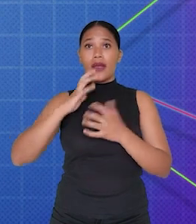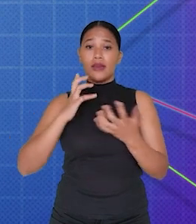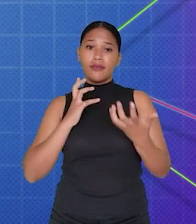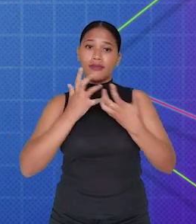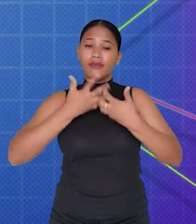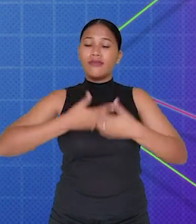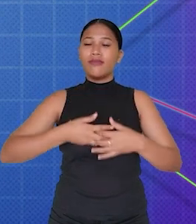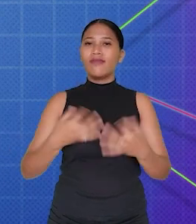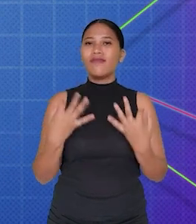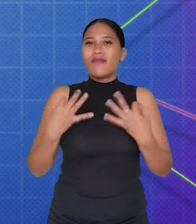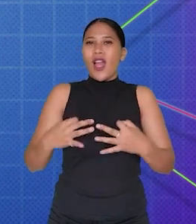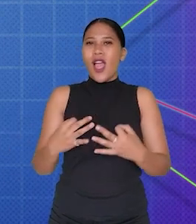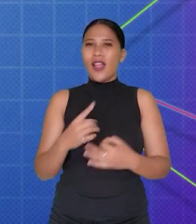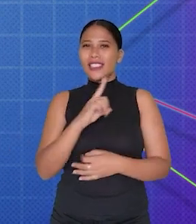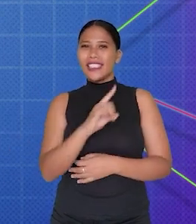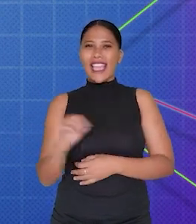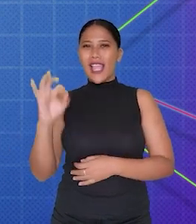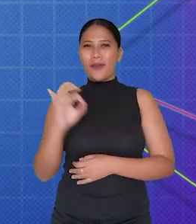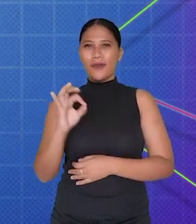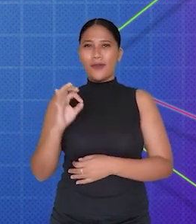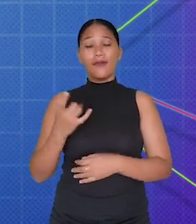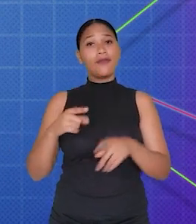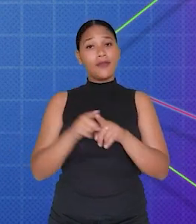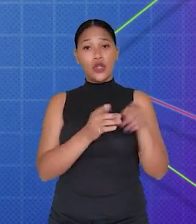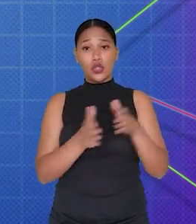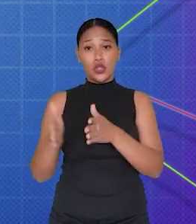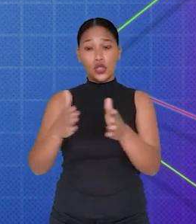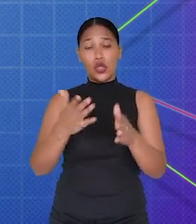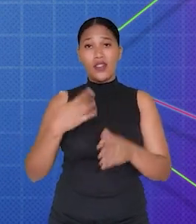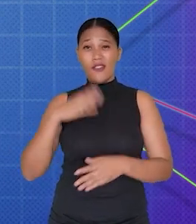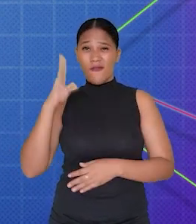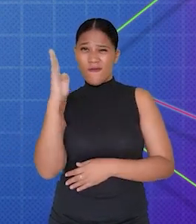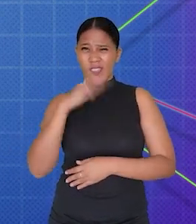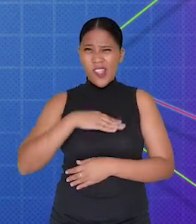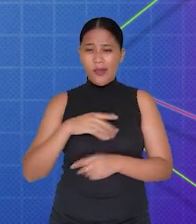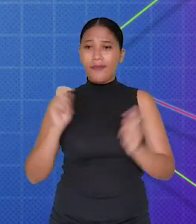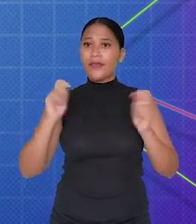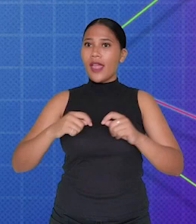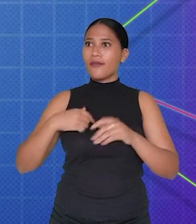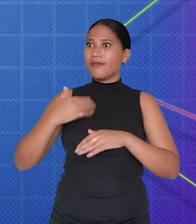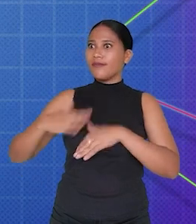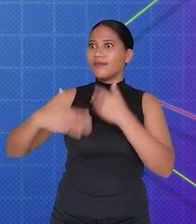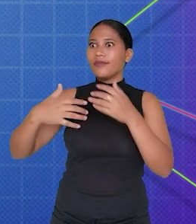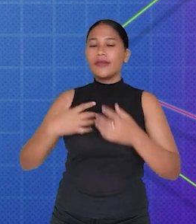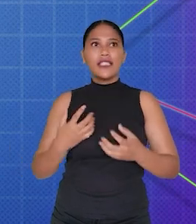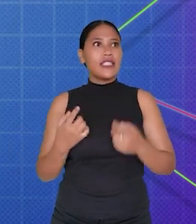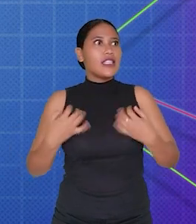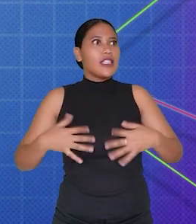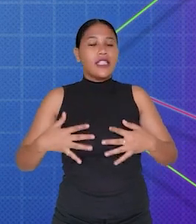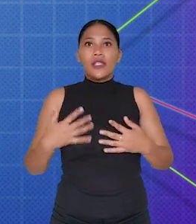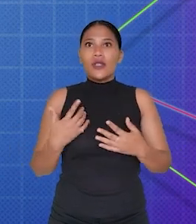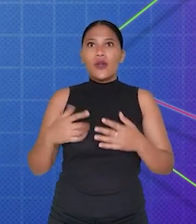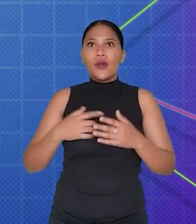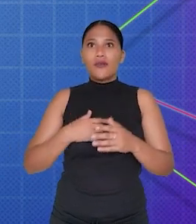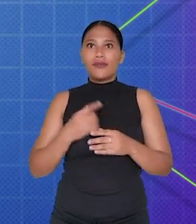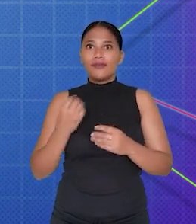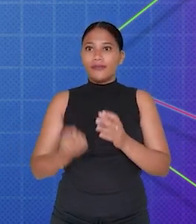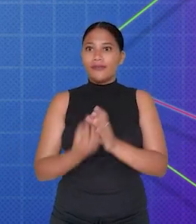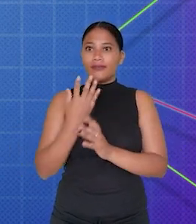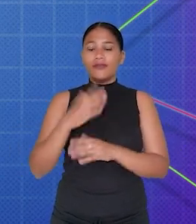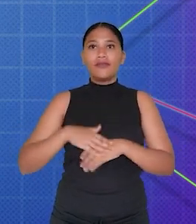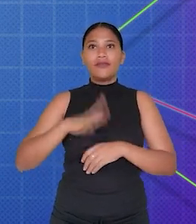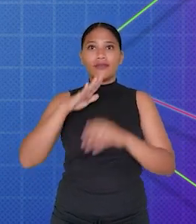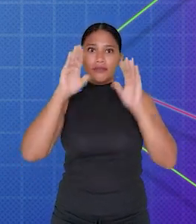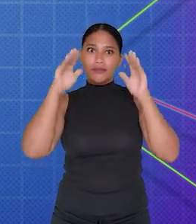completa e enriquecedora. Além disso, a jornada do vilão também pode aumentar o drama e a tensão da história, criando um conflito